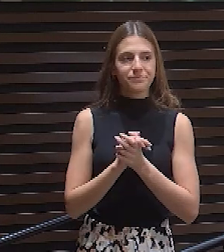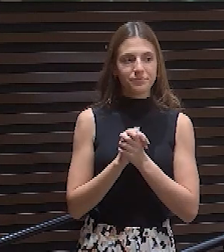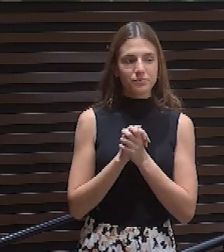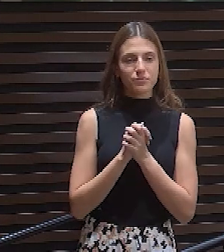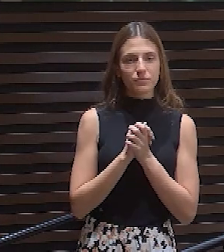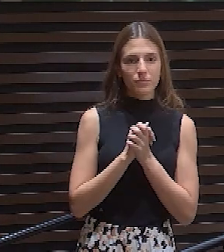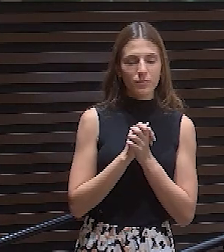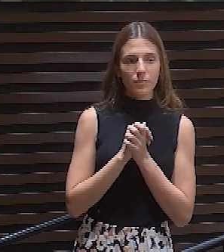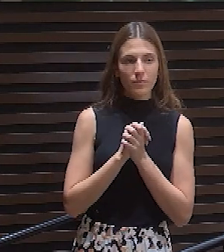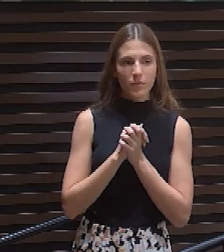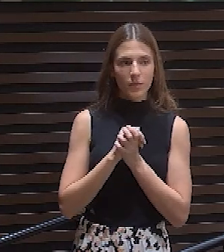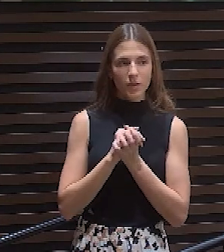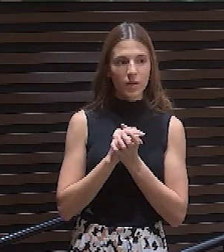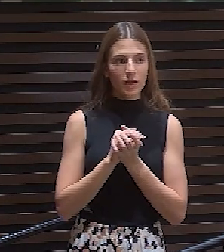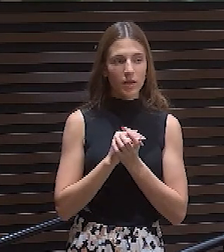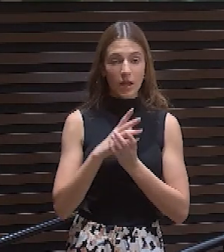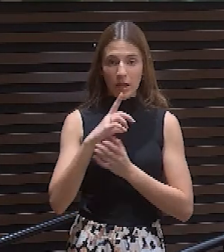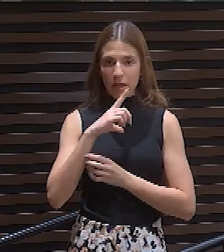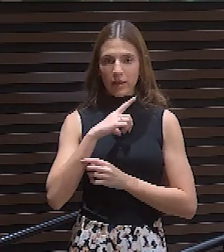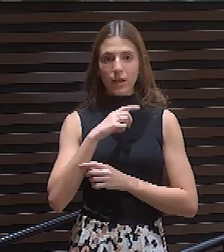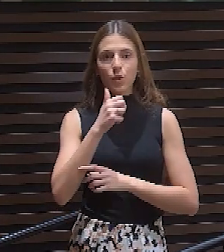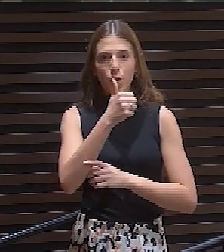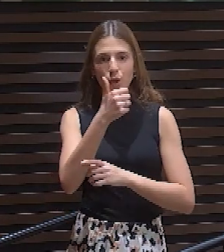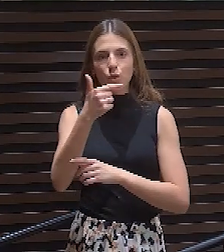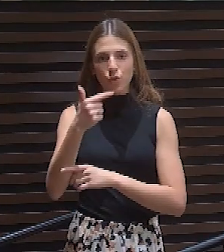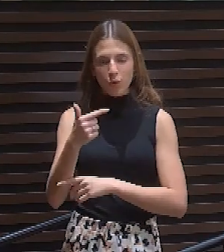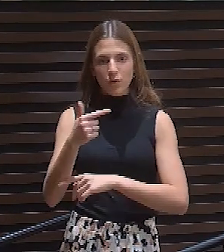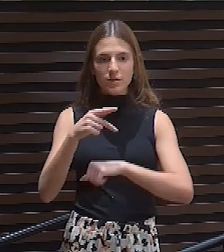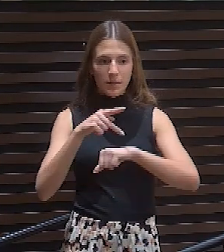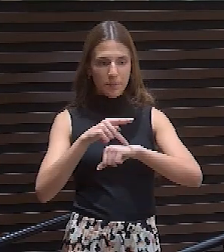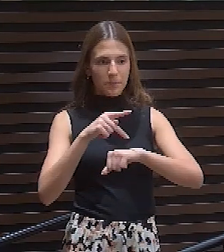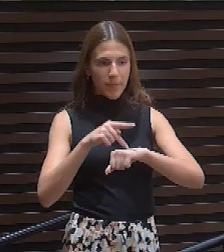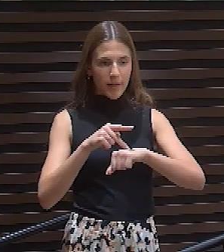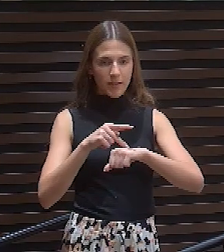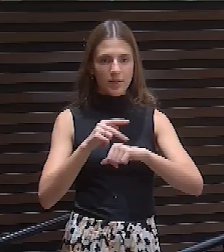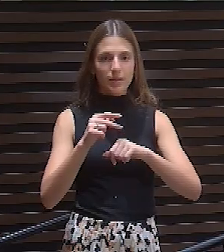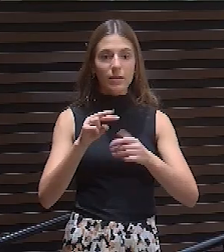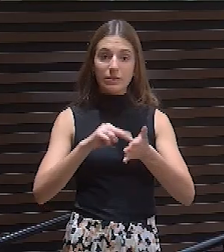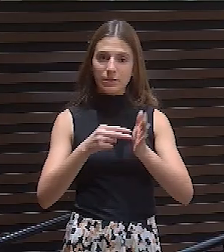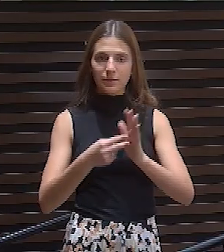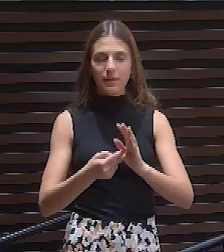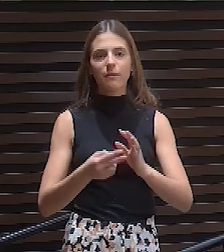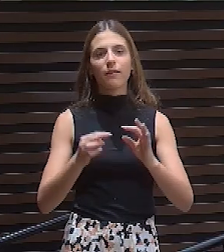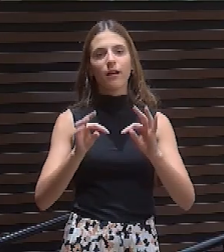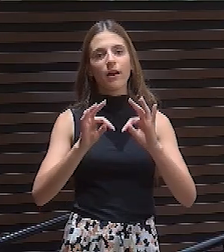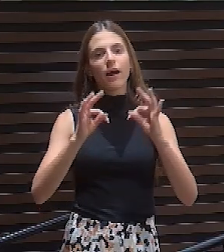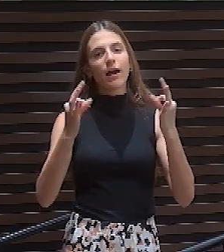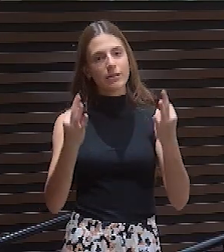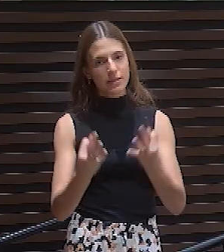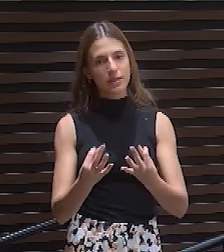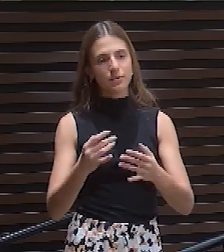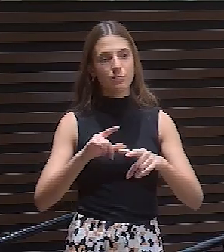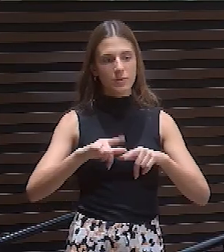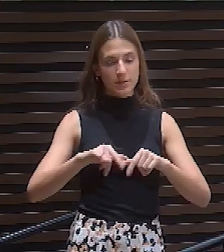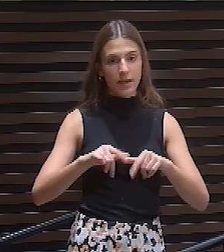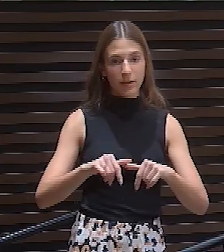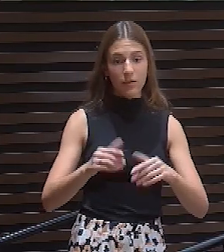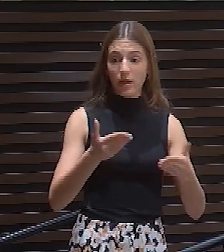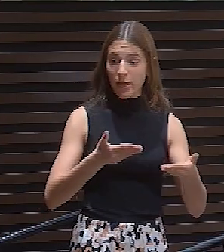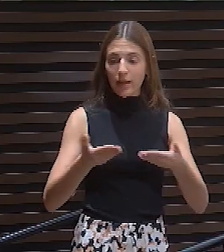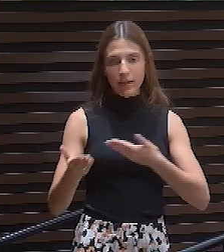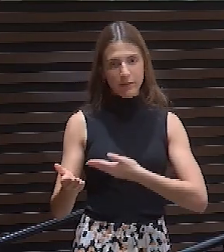segundo o número das tribos dos filhos de Israel. E levaram-nas consigo ao alojamento